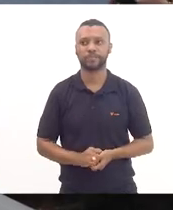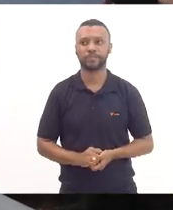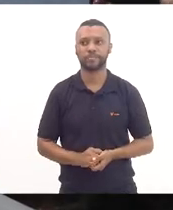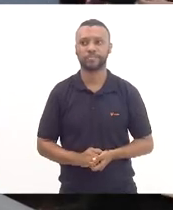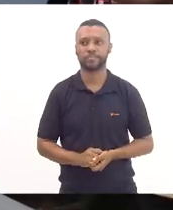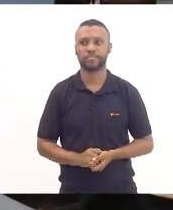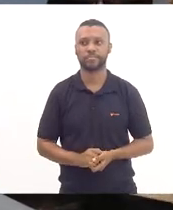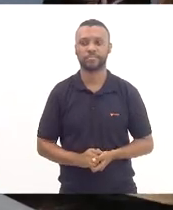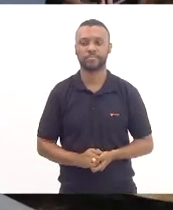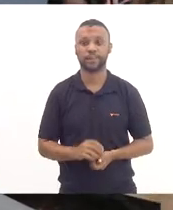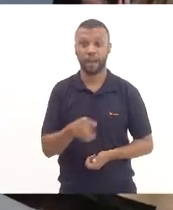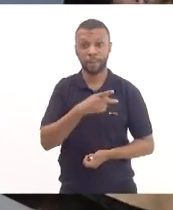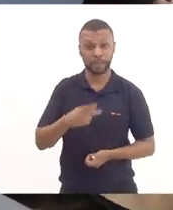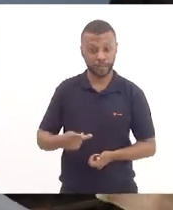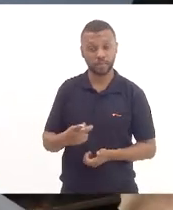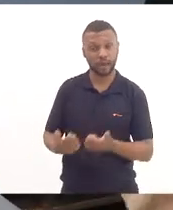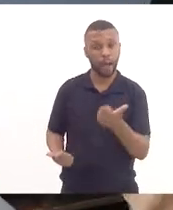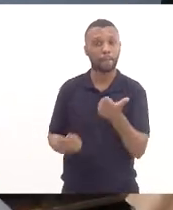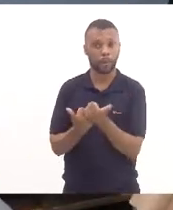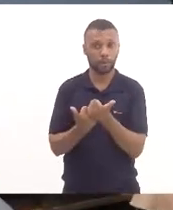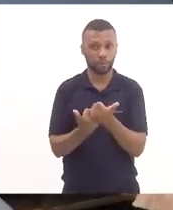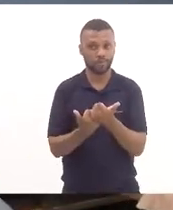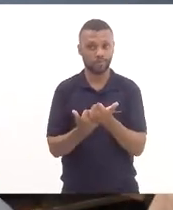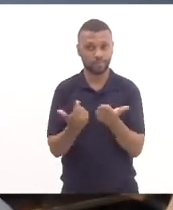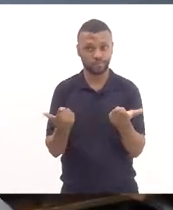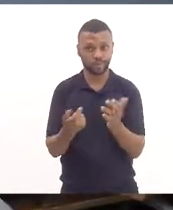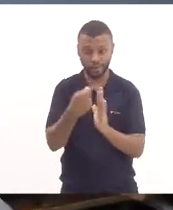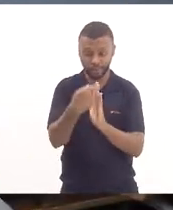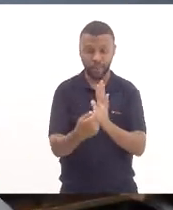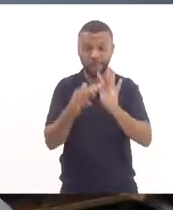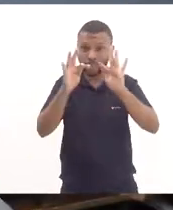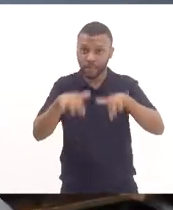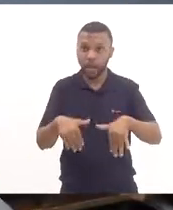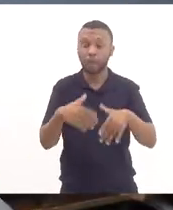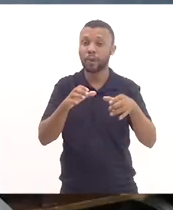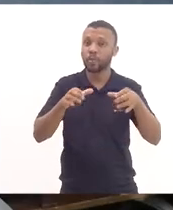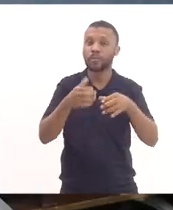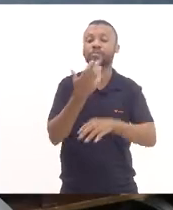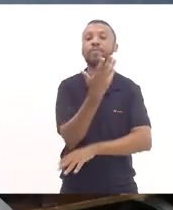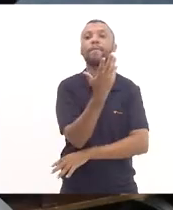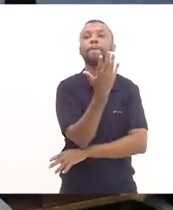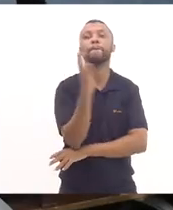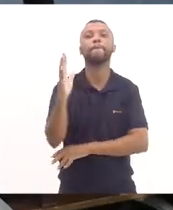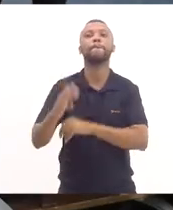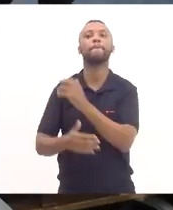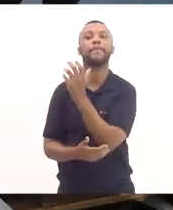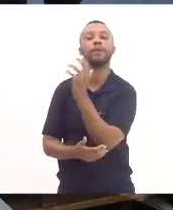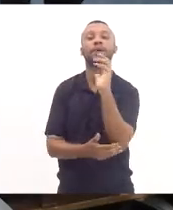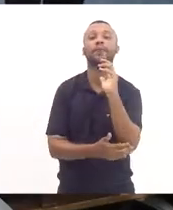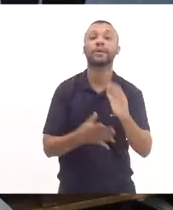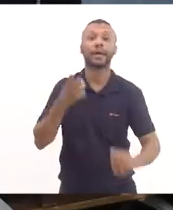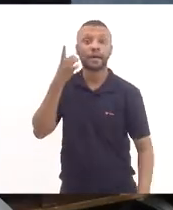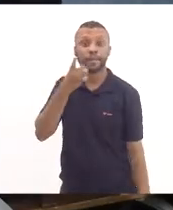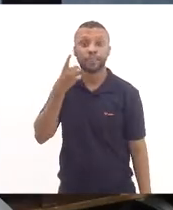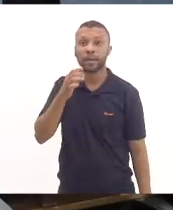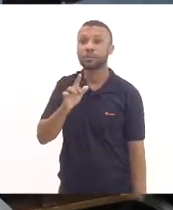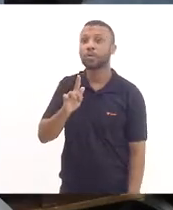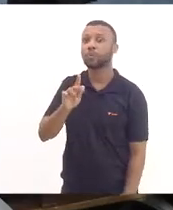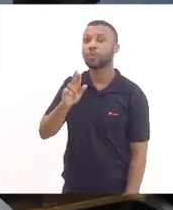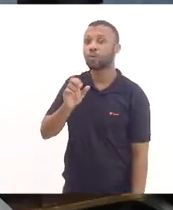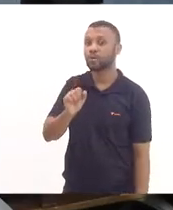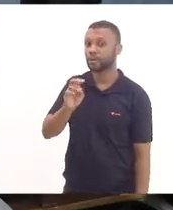Que a presidência defere forma final de redação. Pela Comissão de Meio Ambiente, deputado Gustavo